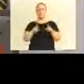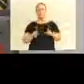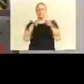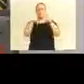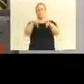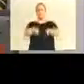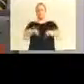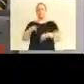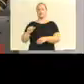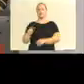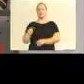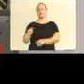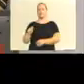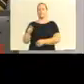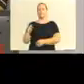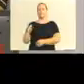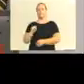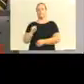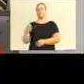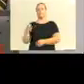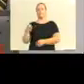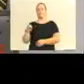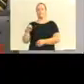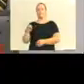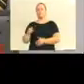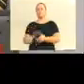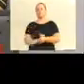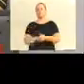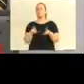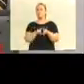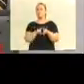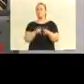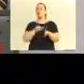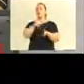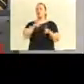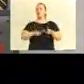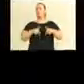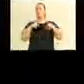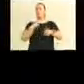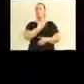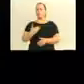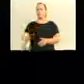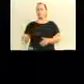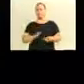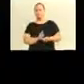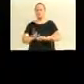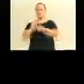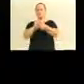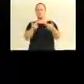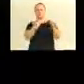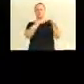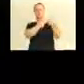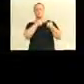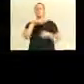outras ações que silenciosamente o governo vem agindo e demonstrando a sua responsabilidade com a cidade, a sua responsabilidade com o nosso